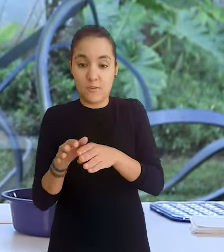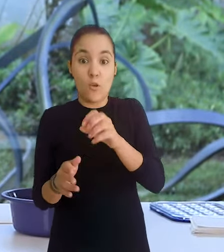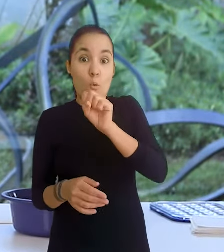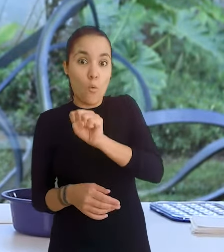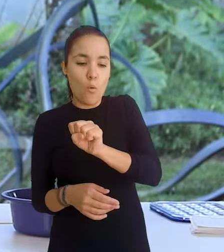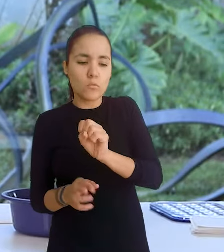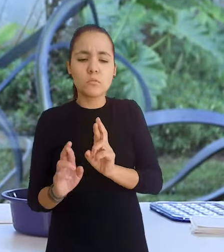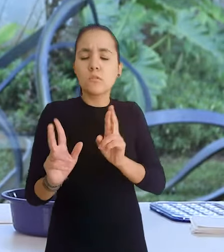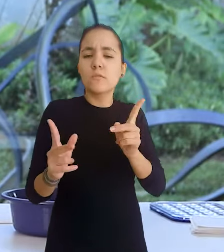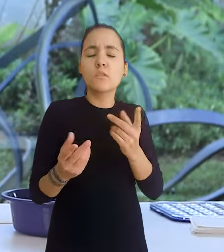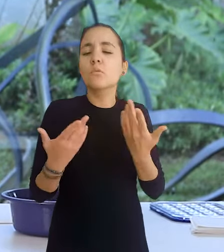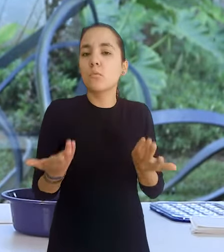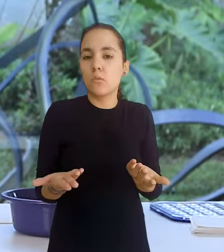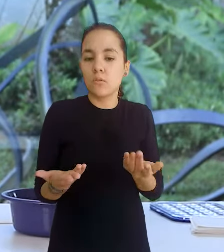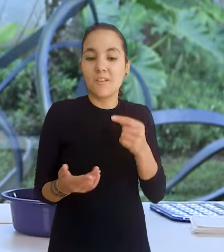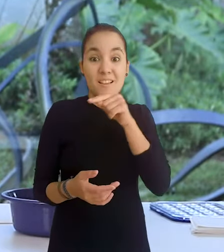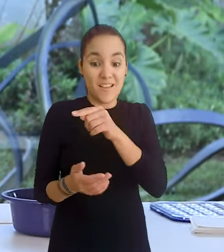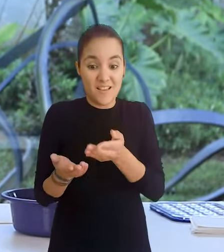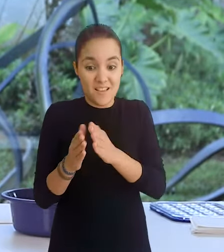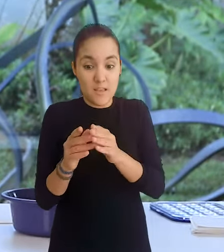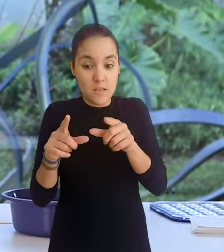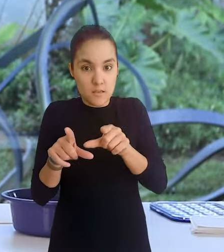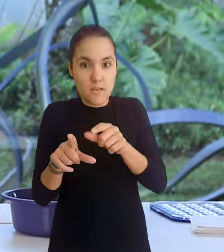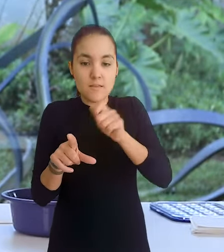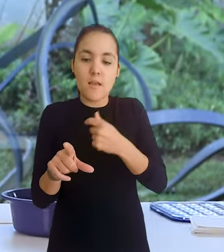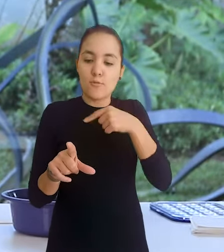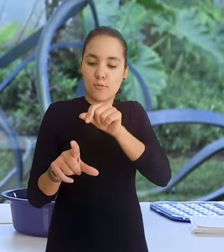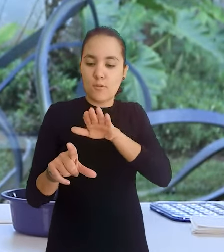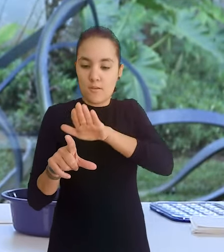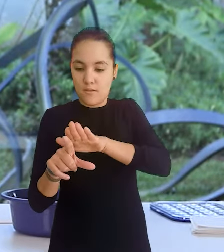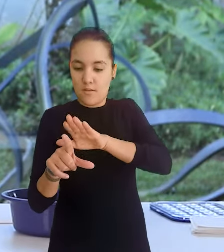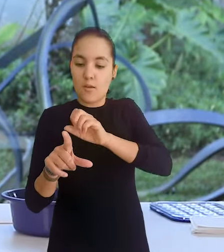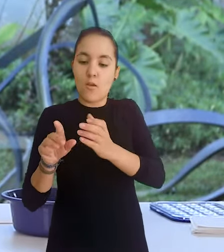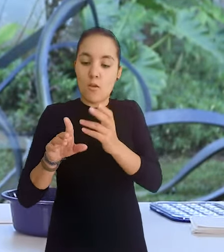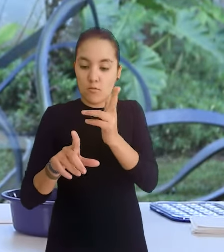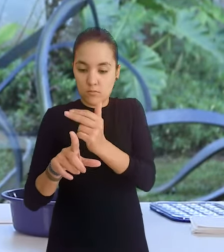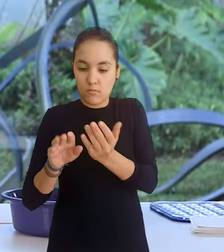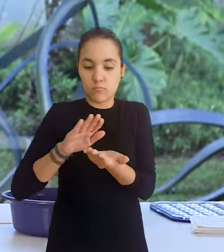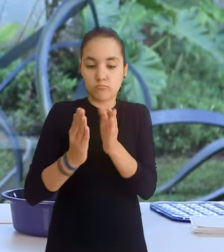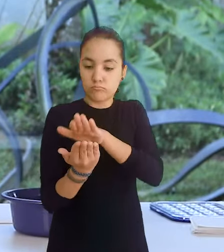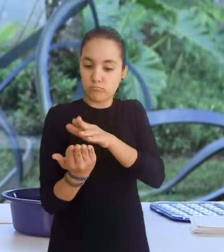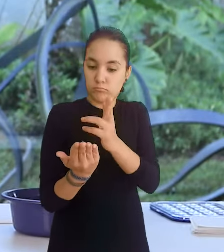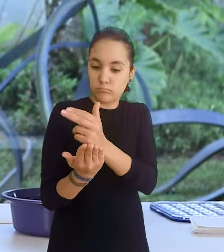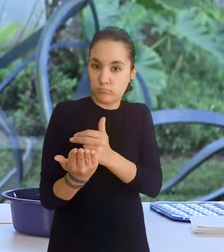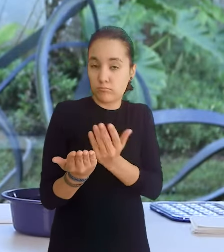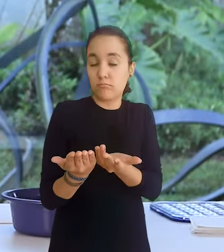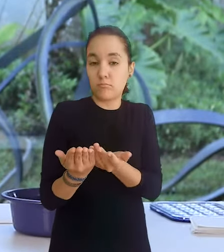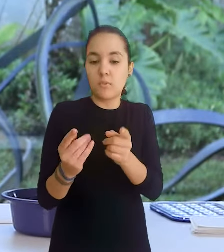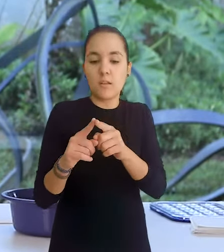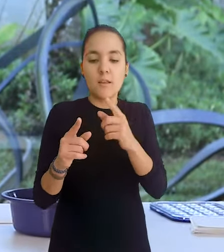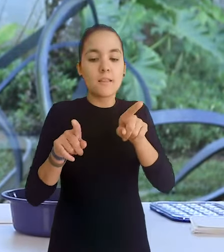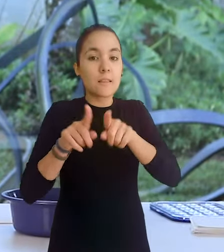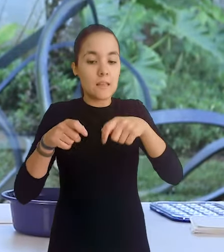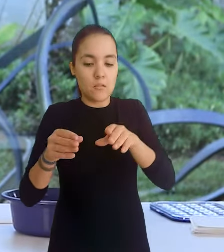que tem um pouco esse formato, onde você pode escolher qual é a capa, qual é a contracapa. Ele fica um pouco